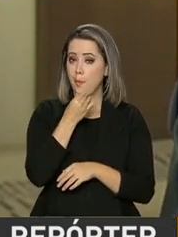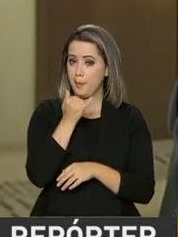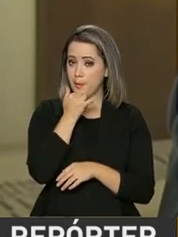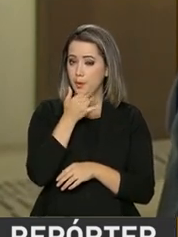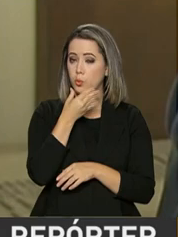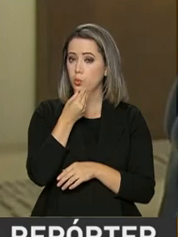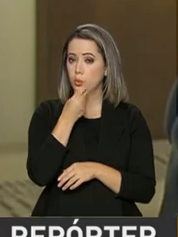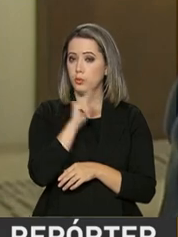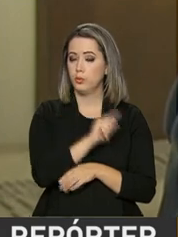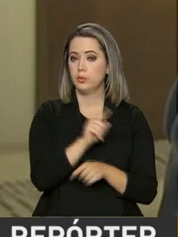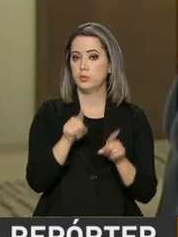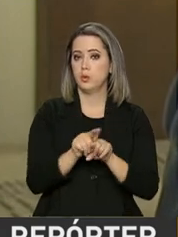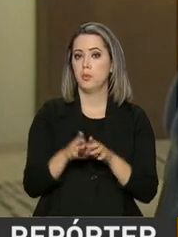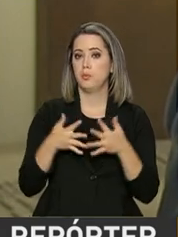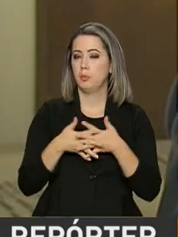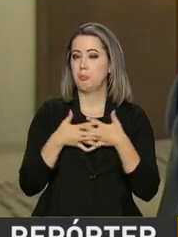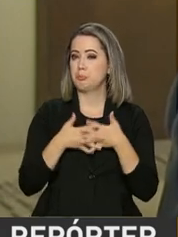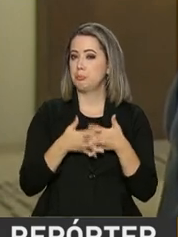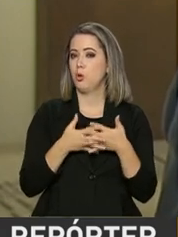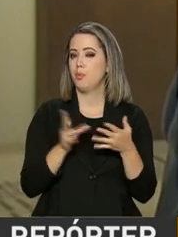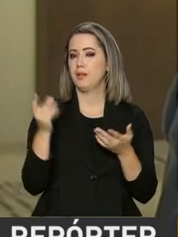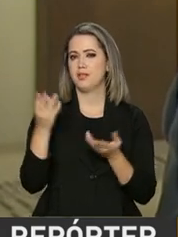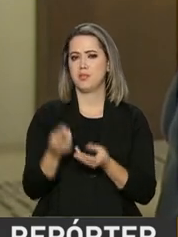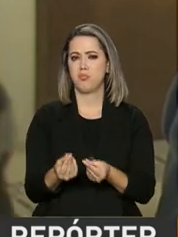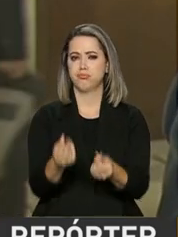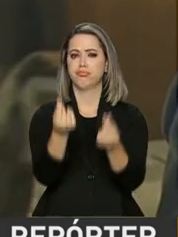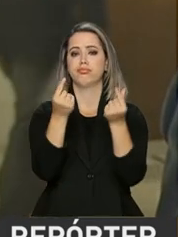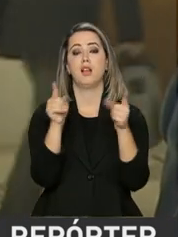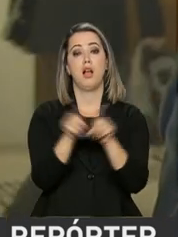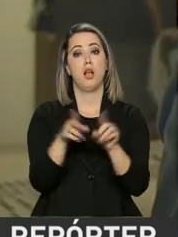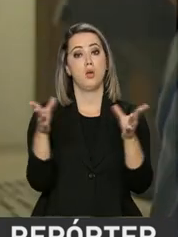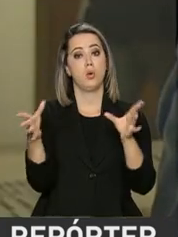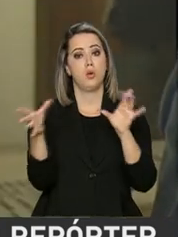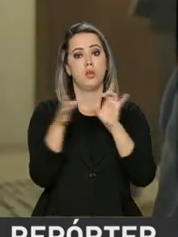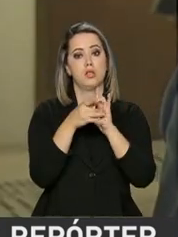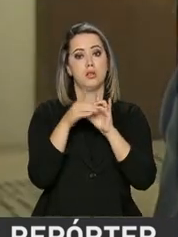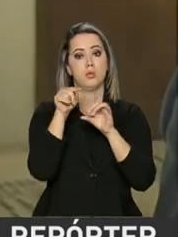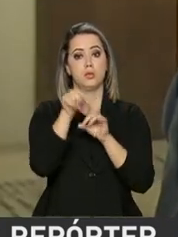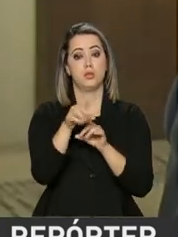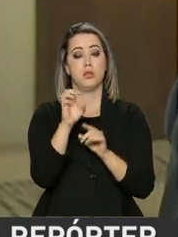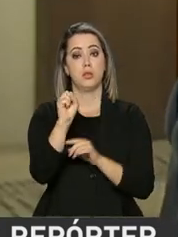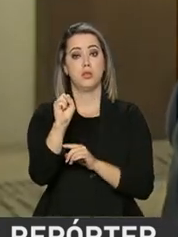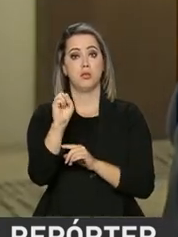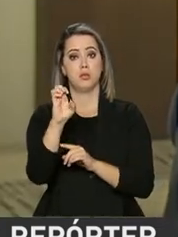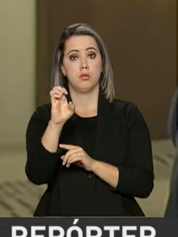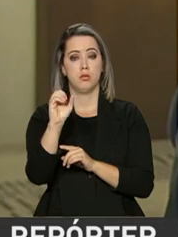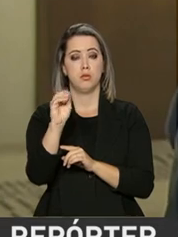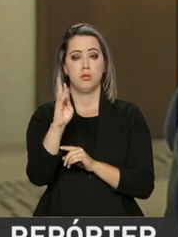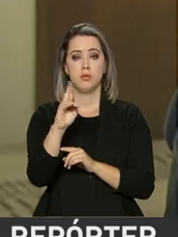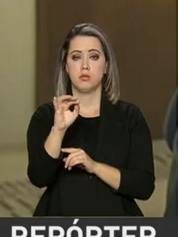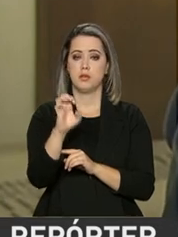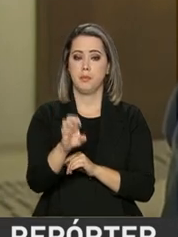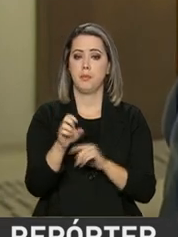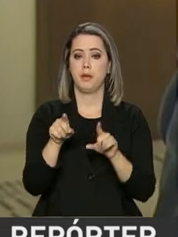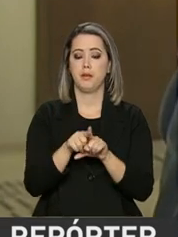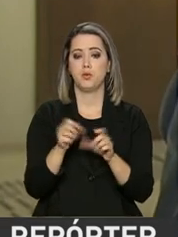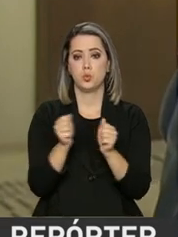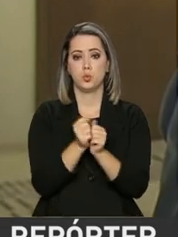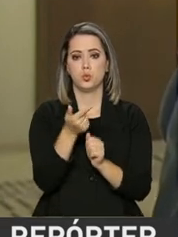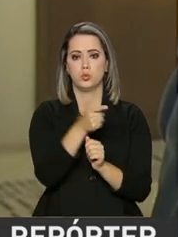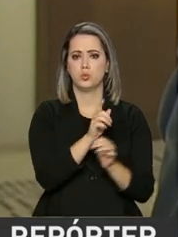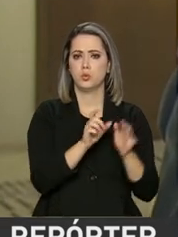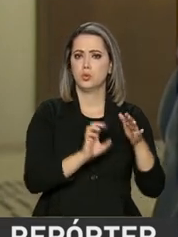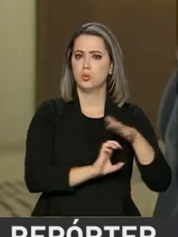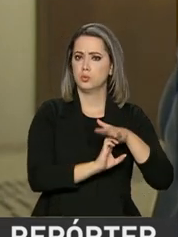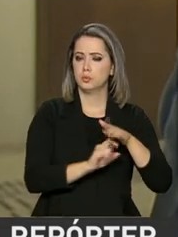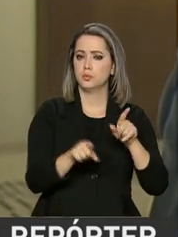do financiamento de novos projetos pode ser a iniciativa Sebrae Embrapi, de apoio à inovação para pequenos negócios. Um programa que